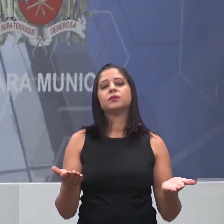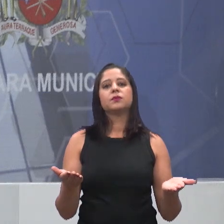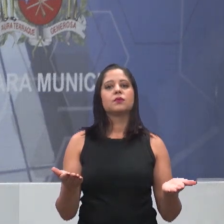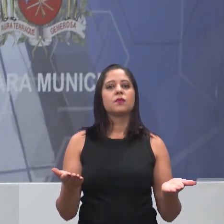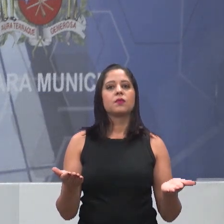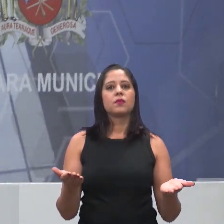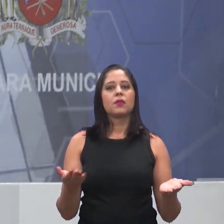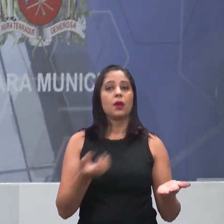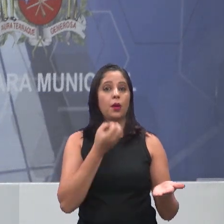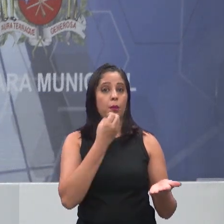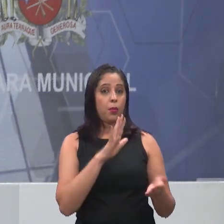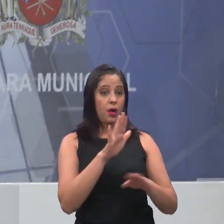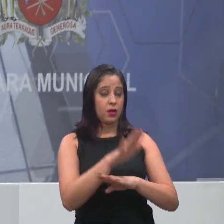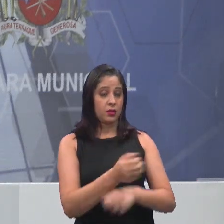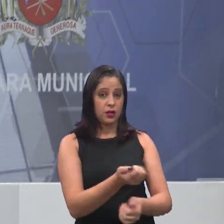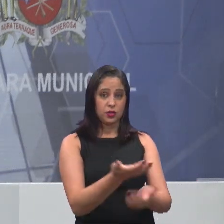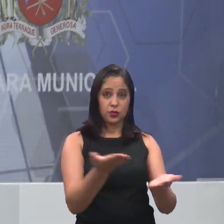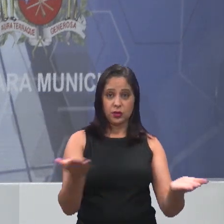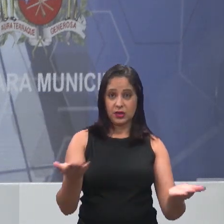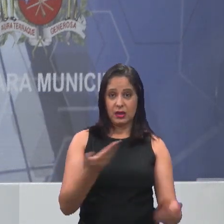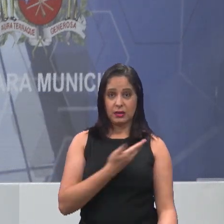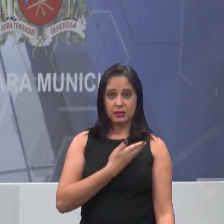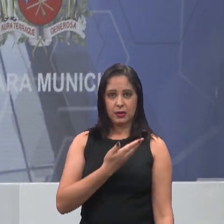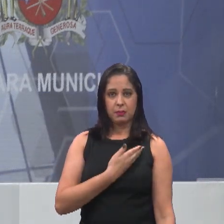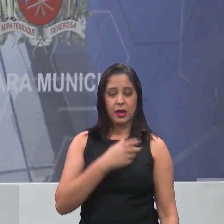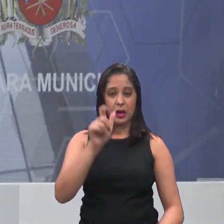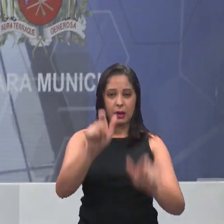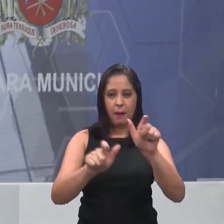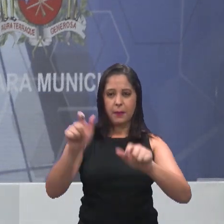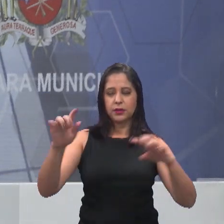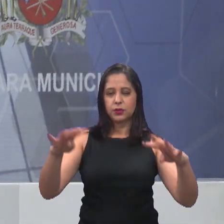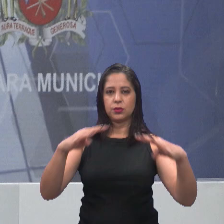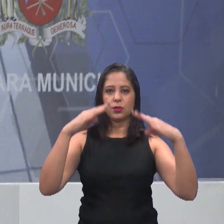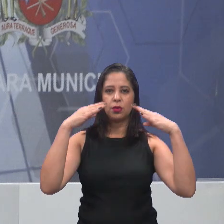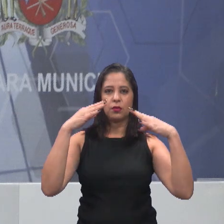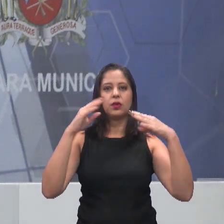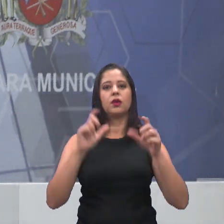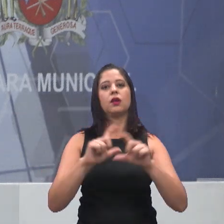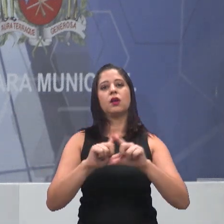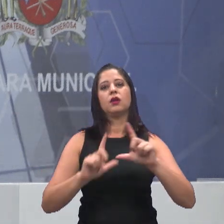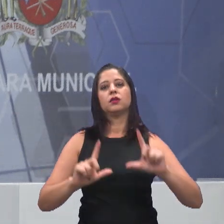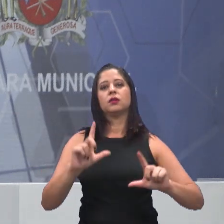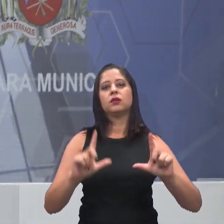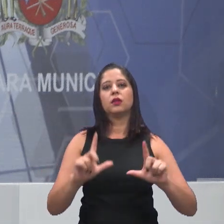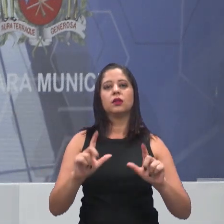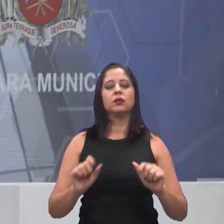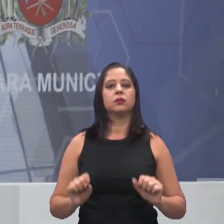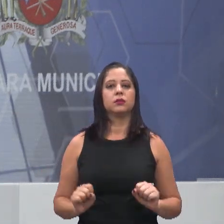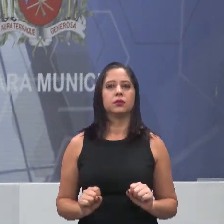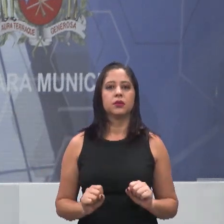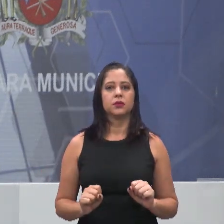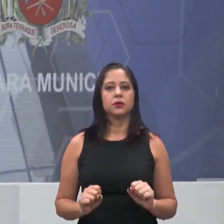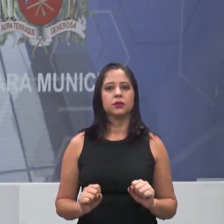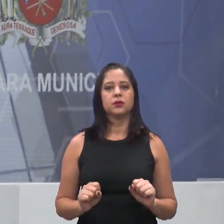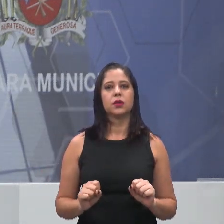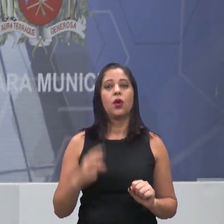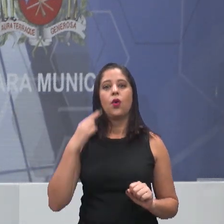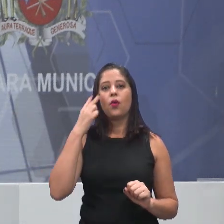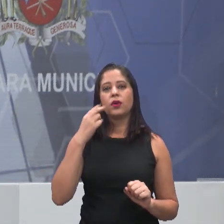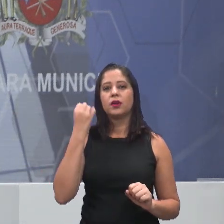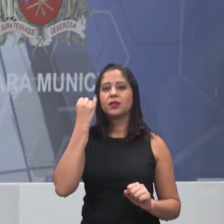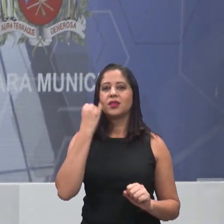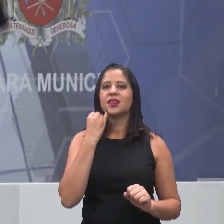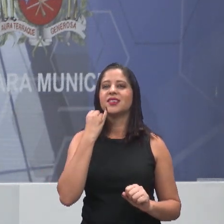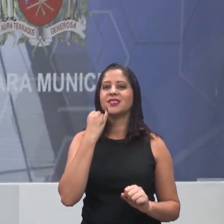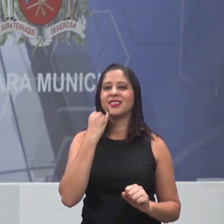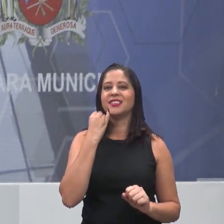Boa tarde a todos os colegas vereadores, todos aqueles que nos assistem pela TV Câmara, funcionários da casa. O vereador Zé Luiz fez uma brincadeira